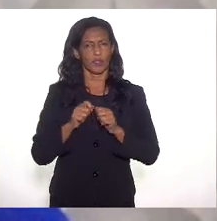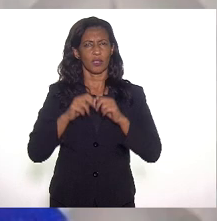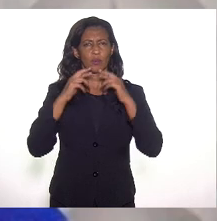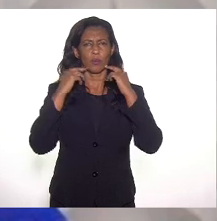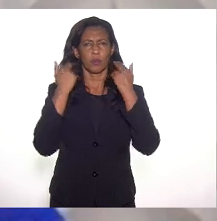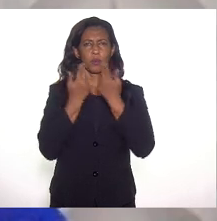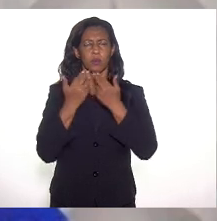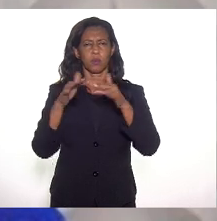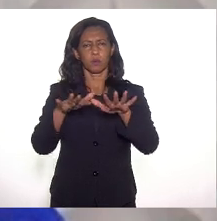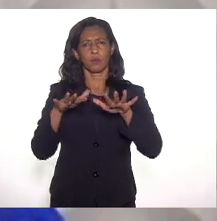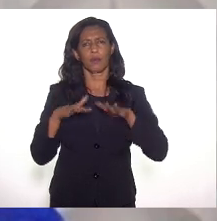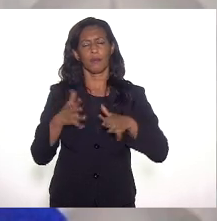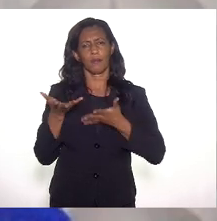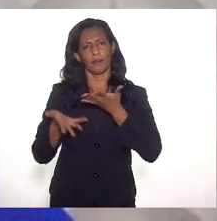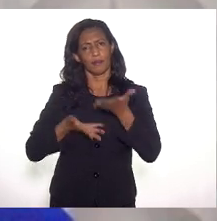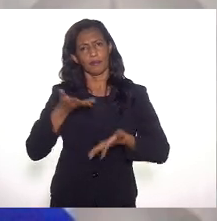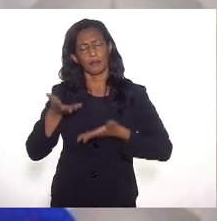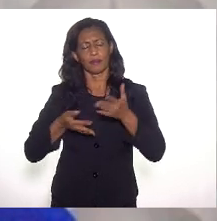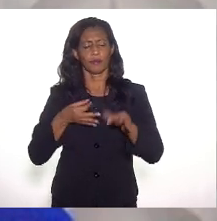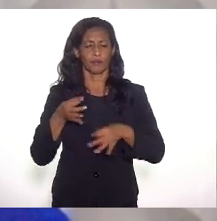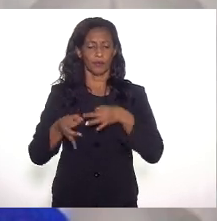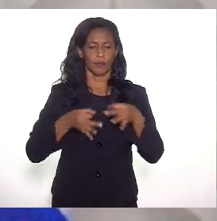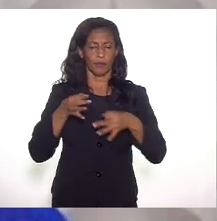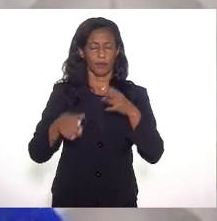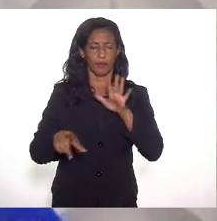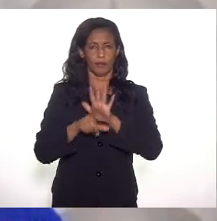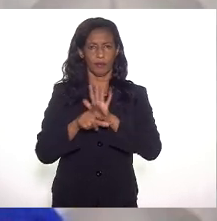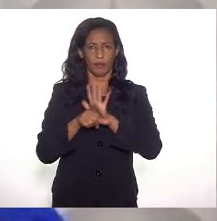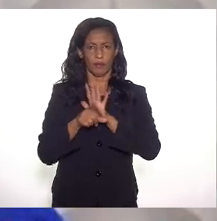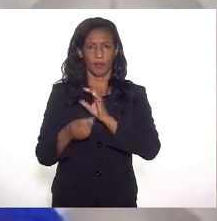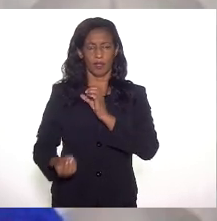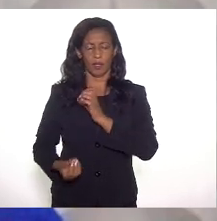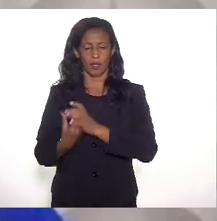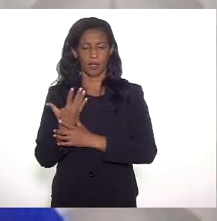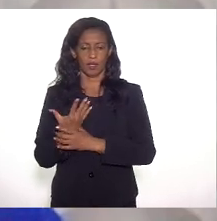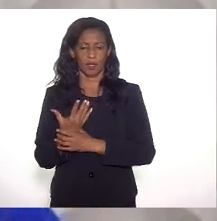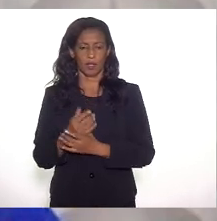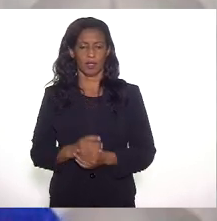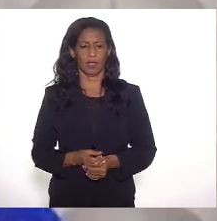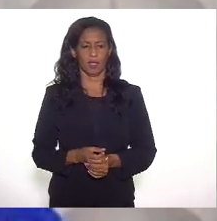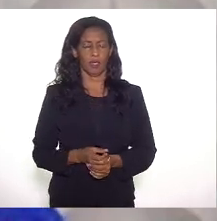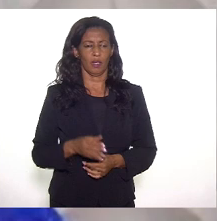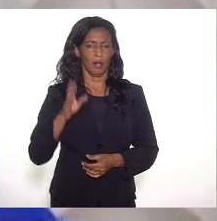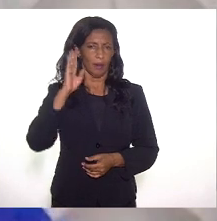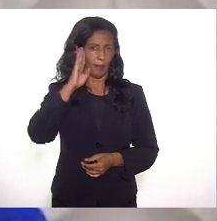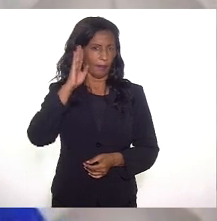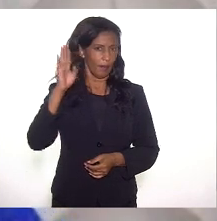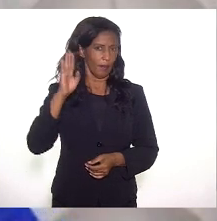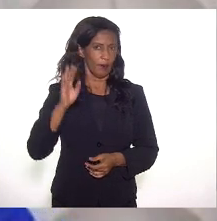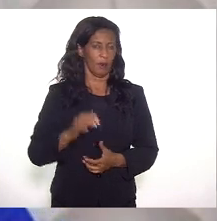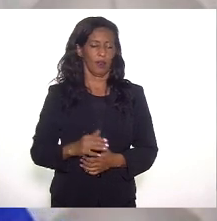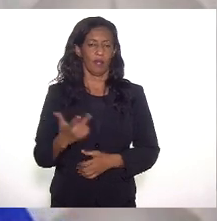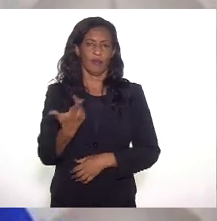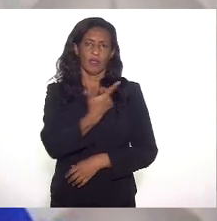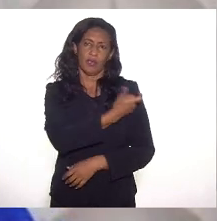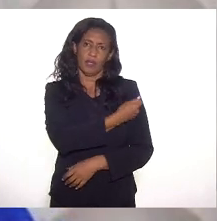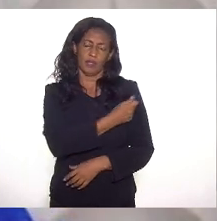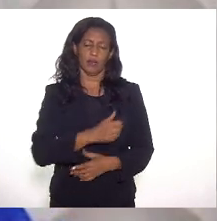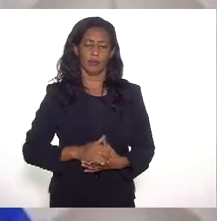pública para tratar dos projetos de lei que criam a prioridade na